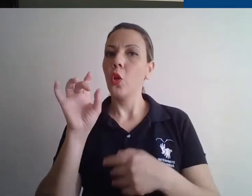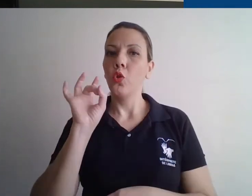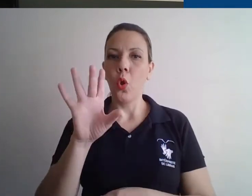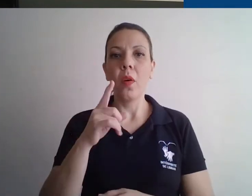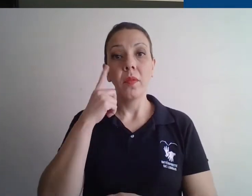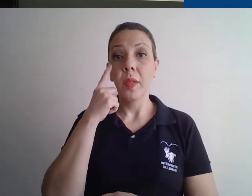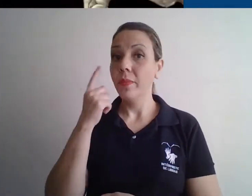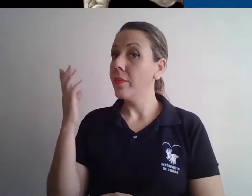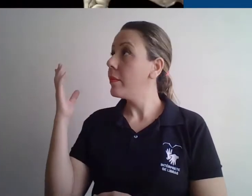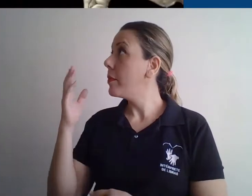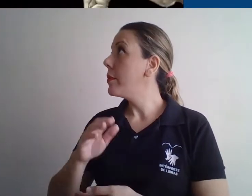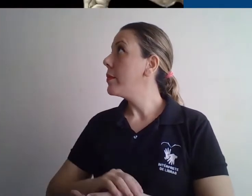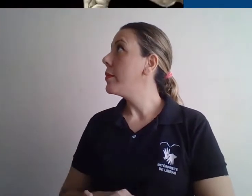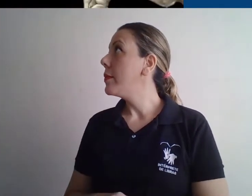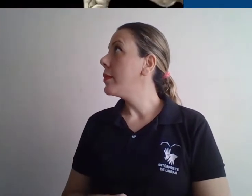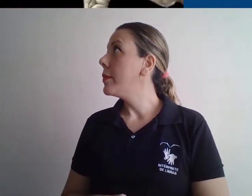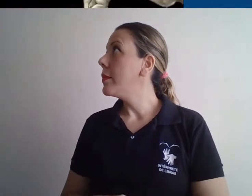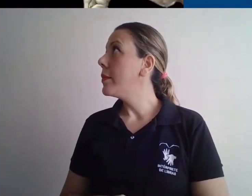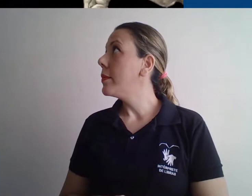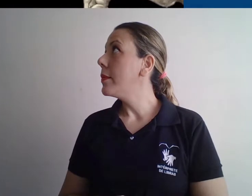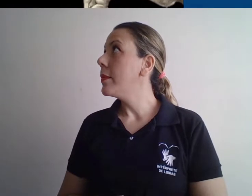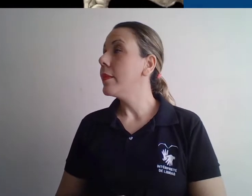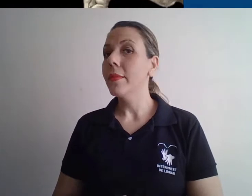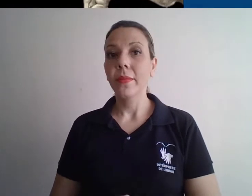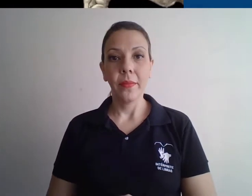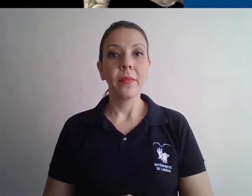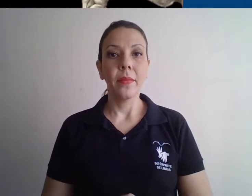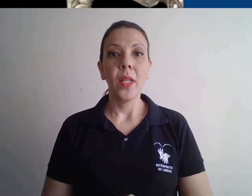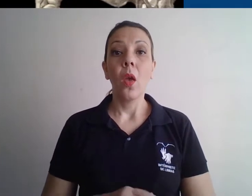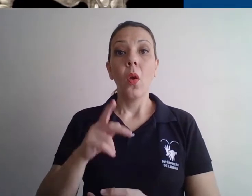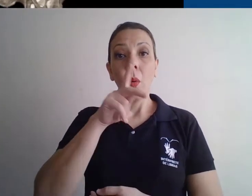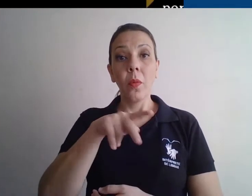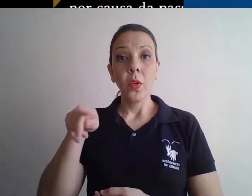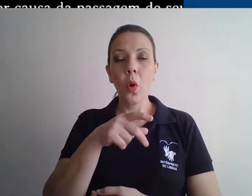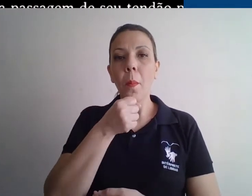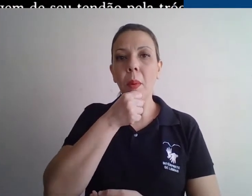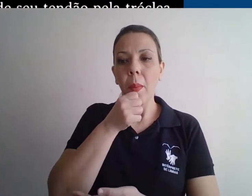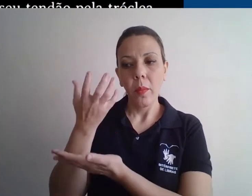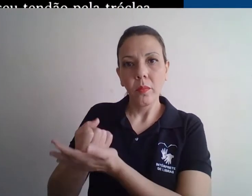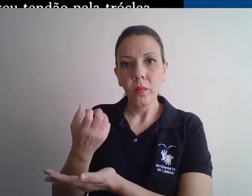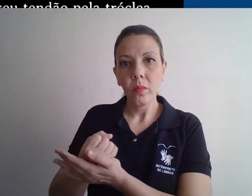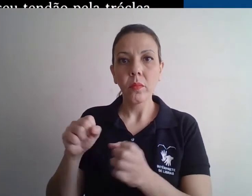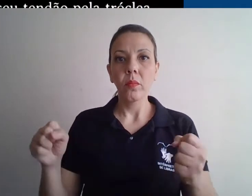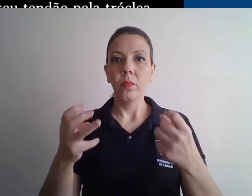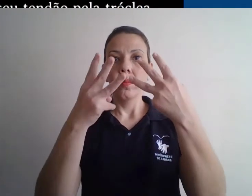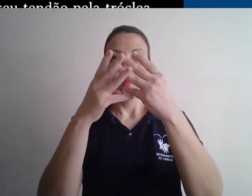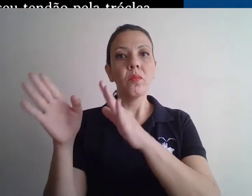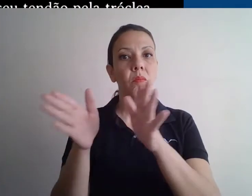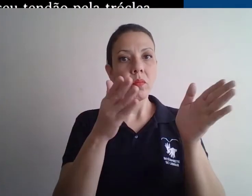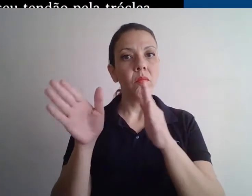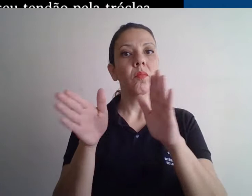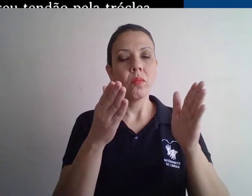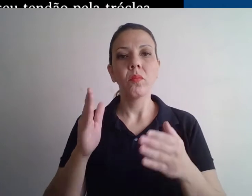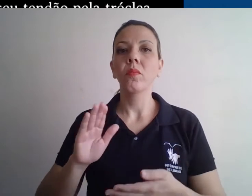que você está falando. Um pouco de etimologia e história para vocês. Quem quiser ler, dá